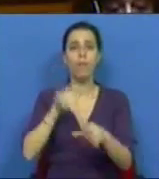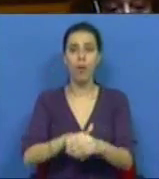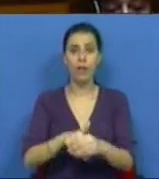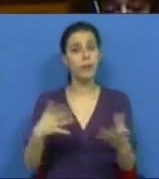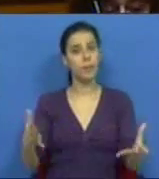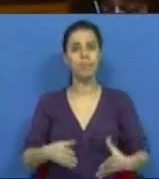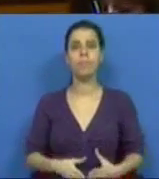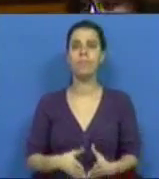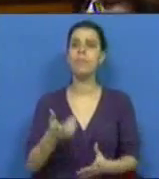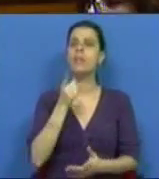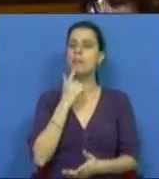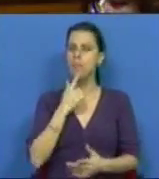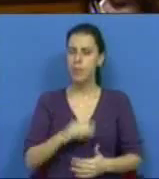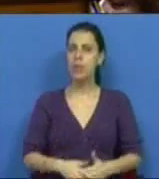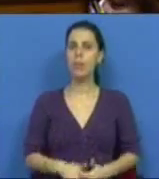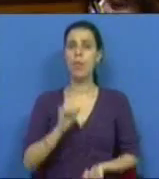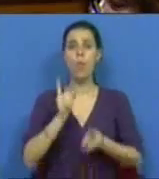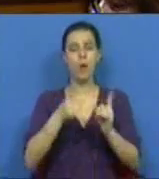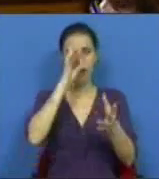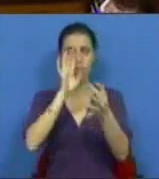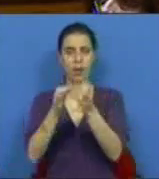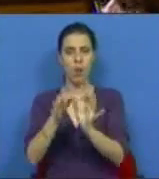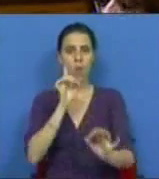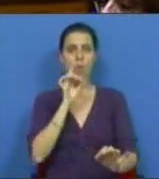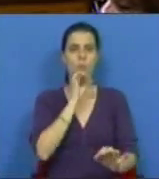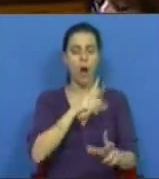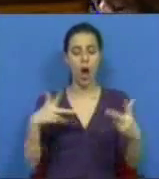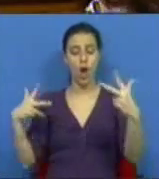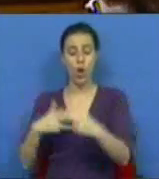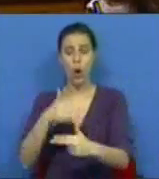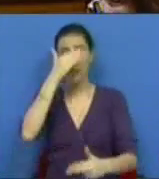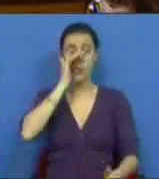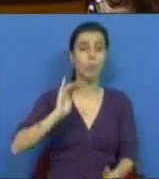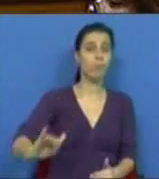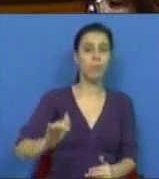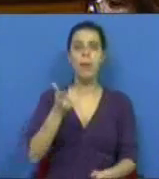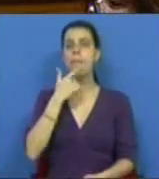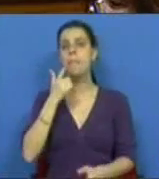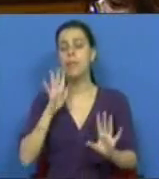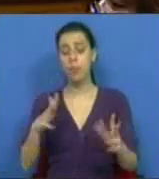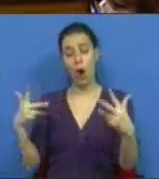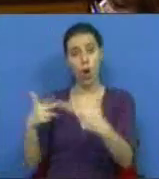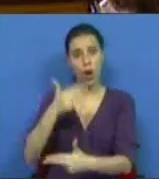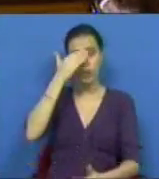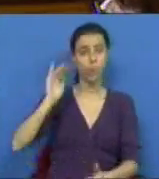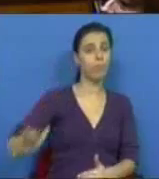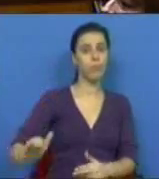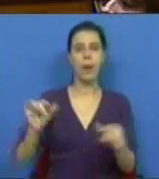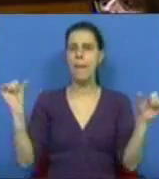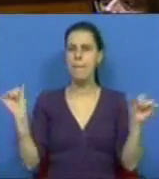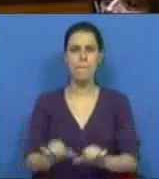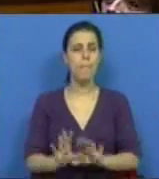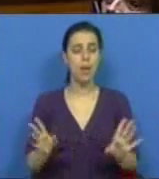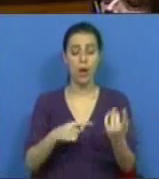deviam votar. Percebemos o que é a irracionalidade dos cortes cegos e percebemos que os cortes cegos são a